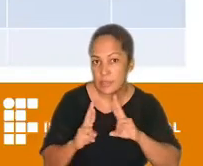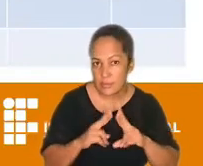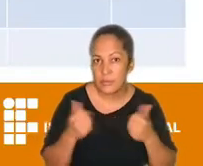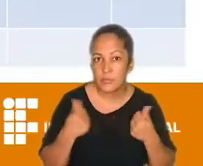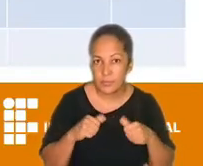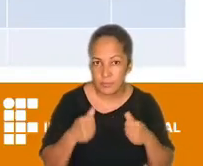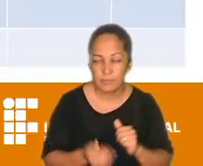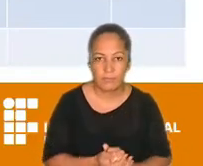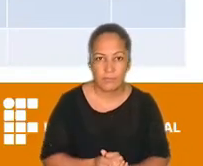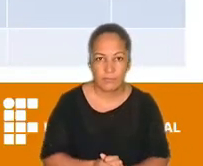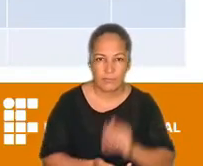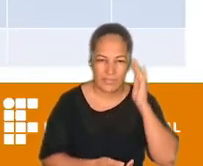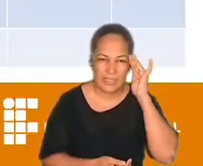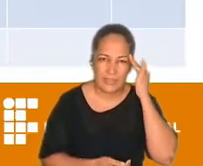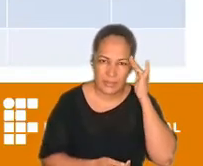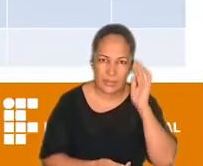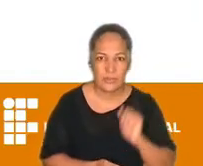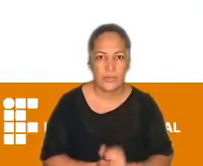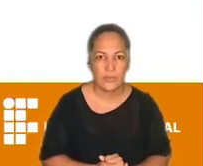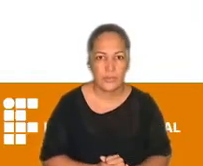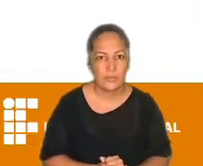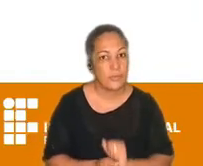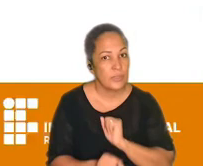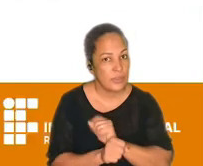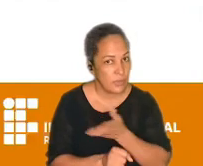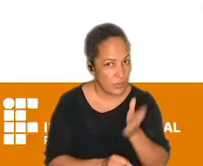dando uma esclarecida? Espero que sim.